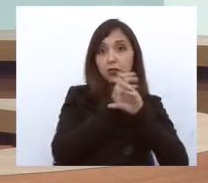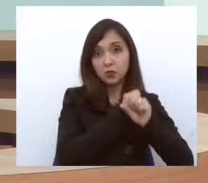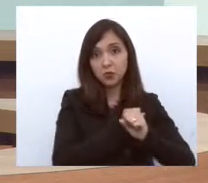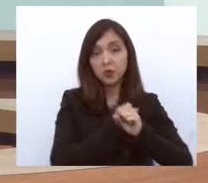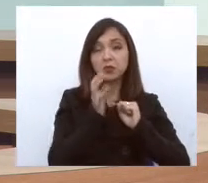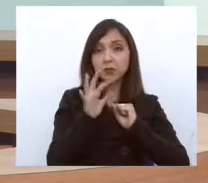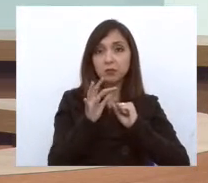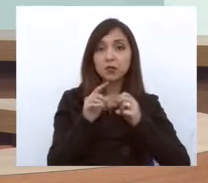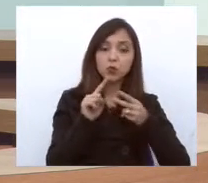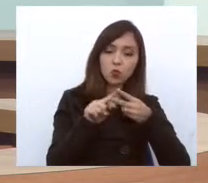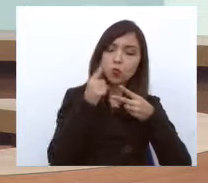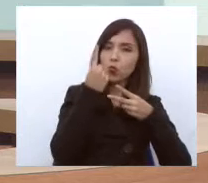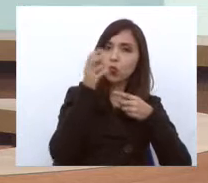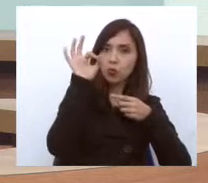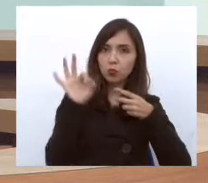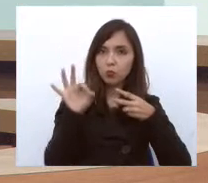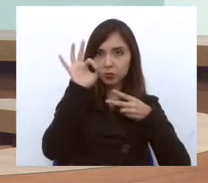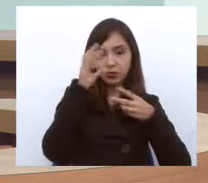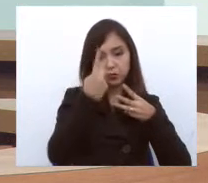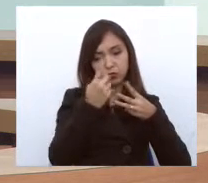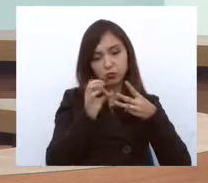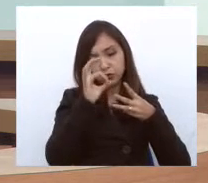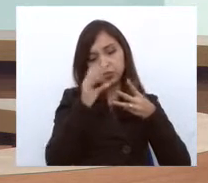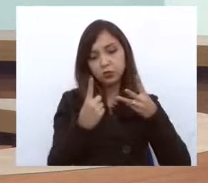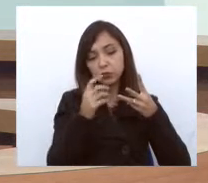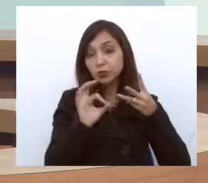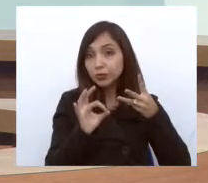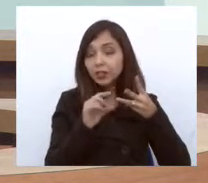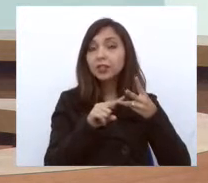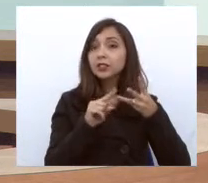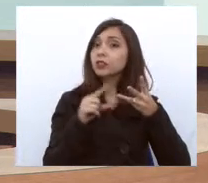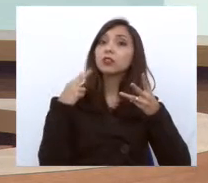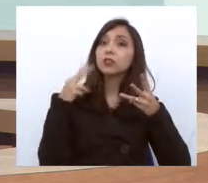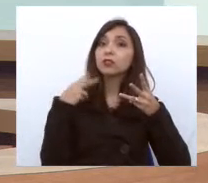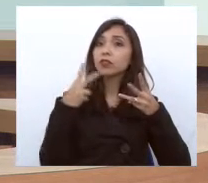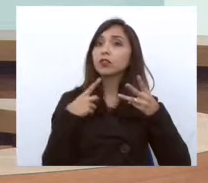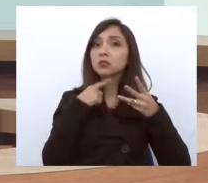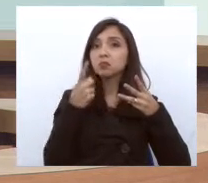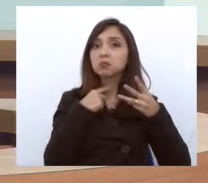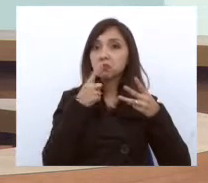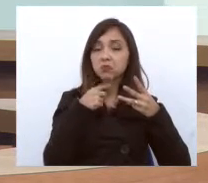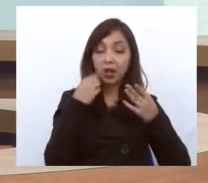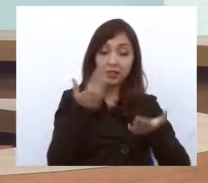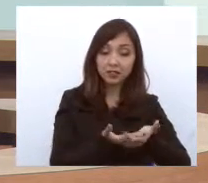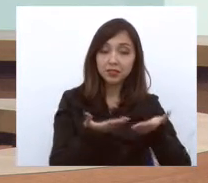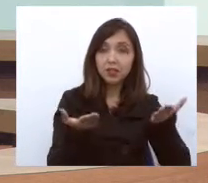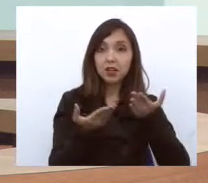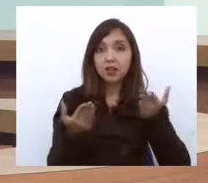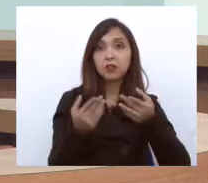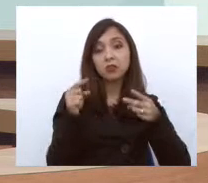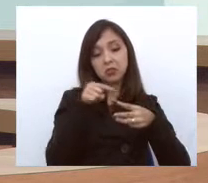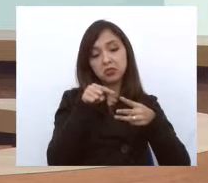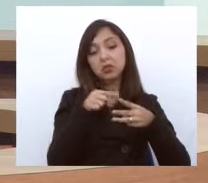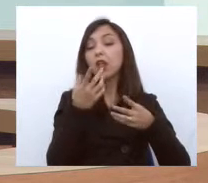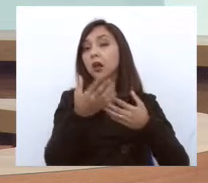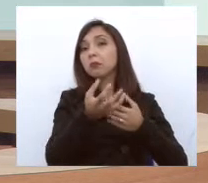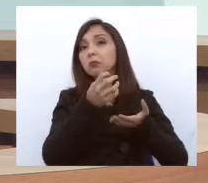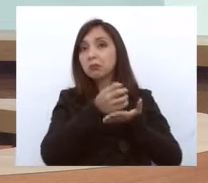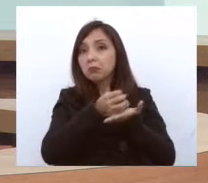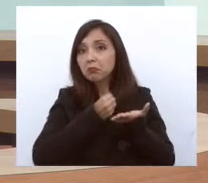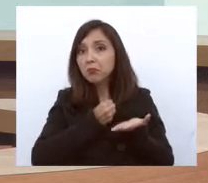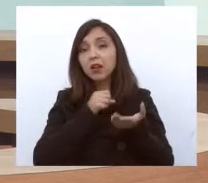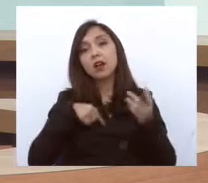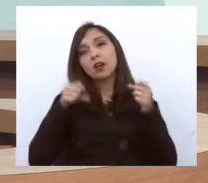praticamente, ou 1% em cima de cada orçamento, que os vereadores, infelizmente, não conseguiram ainda indicar para suas obras. Isso